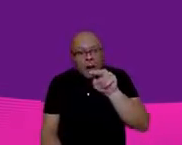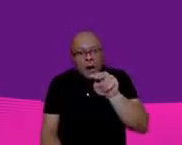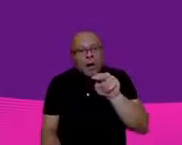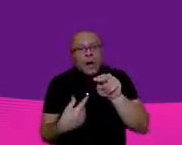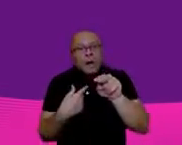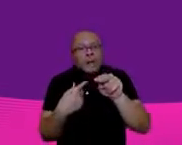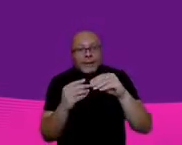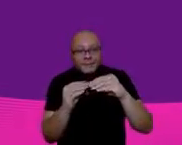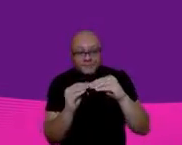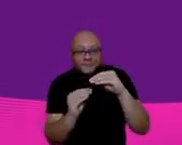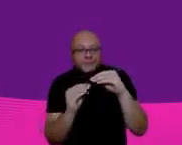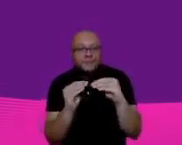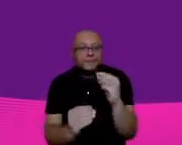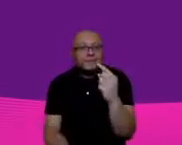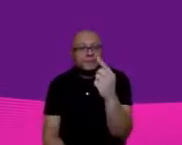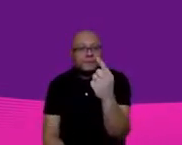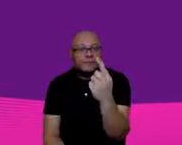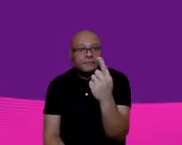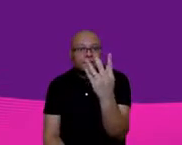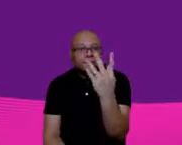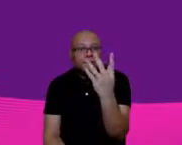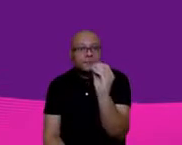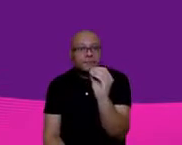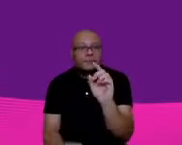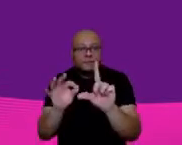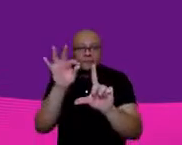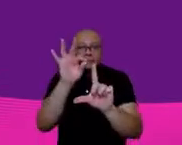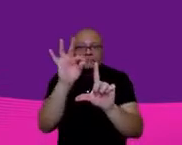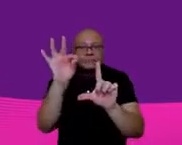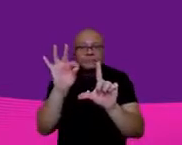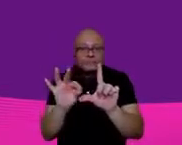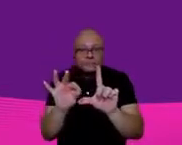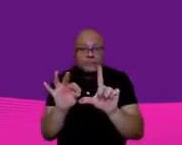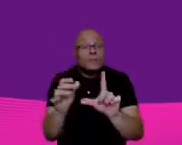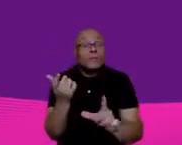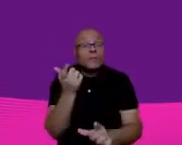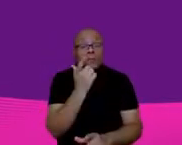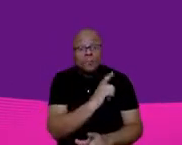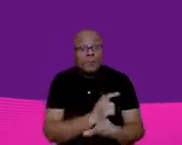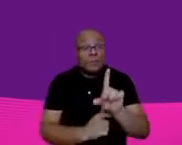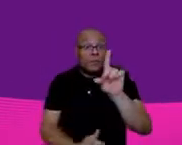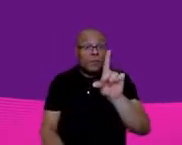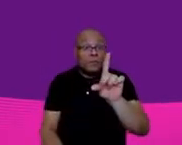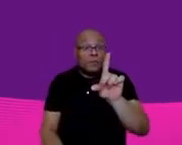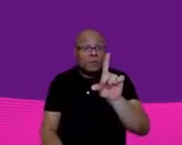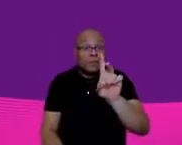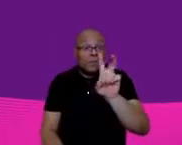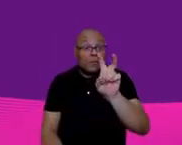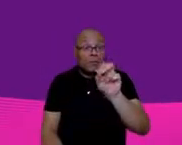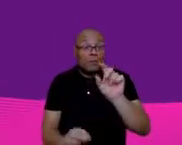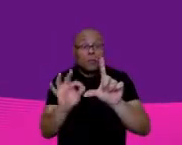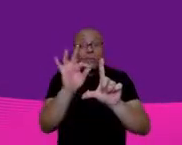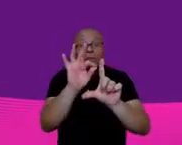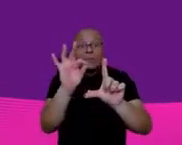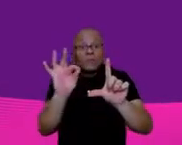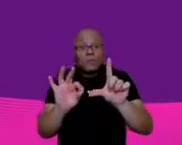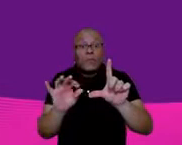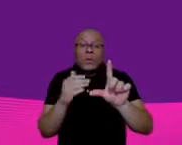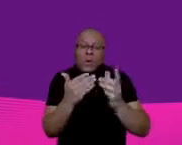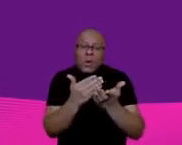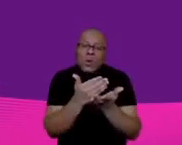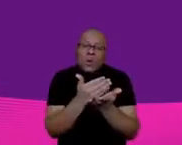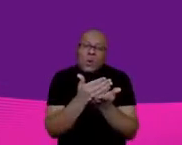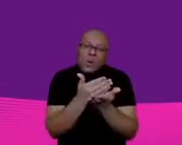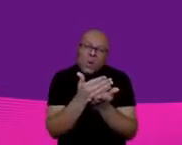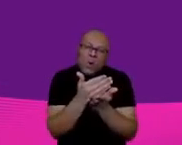140 graus. Quando chego a 150 graus é quando eu começo a ter um pouco de pensamento.